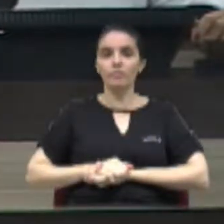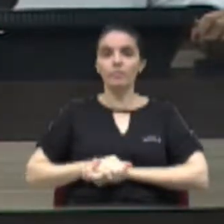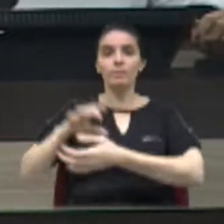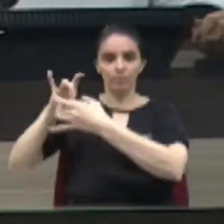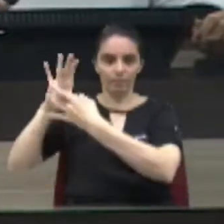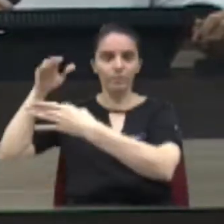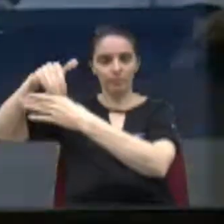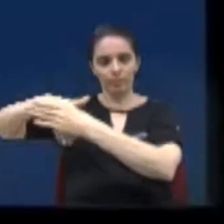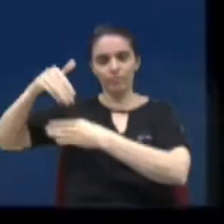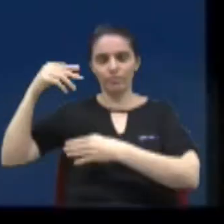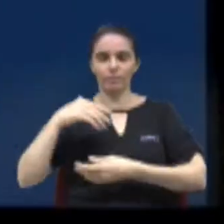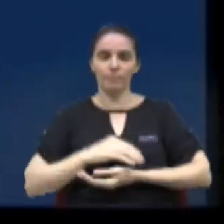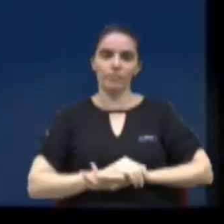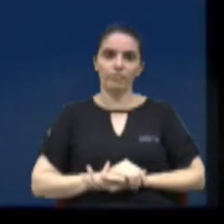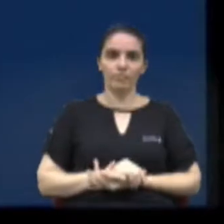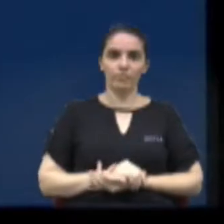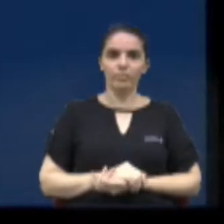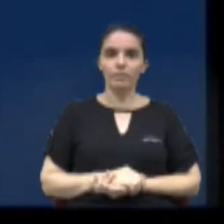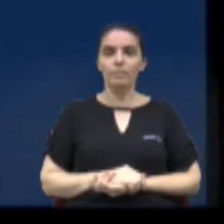aberto, senhores vereadores.